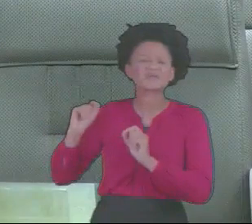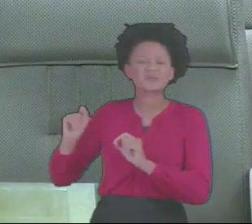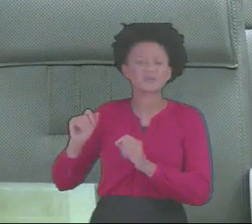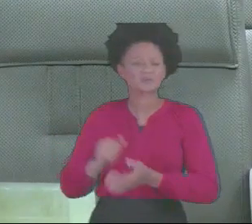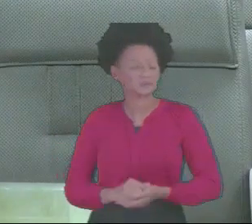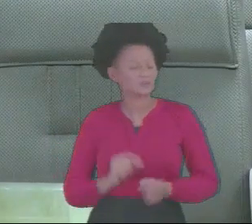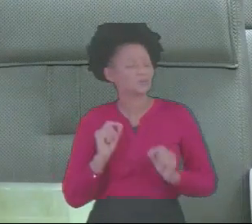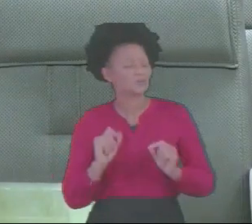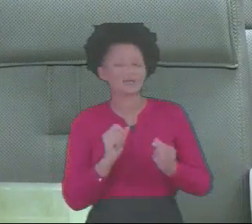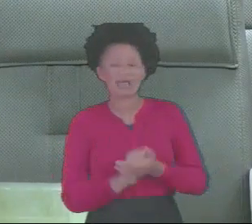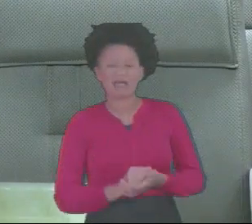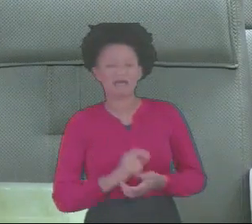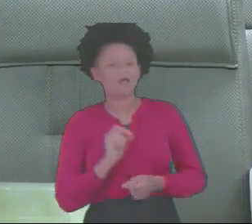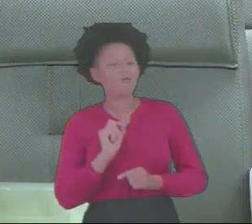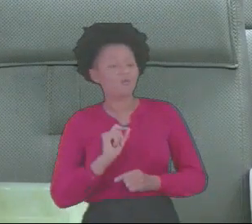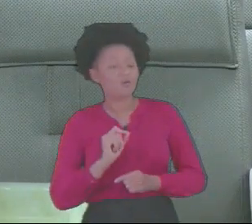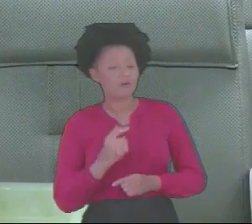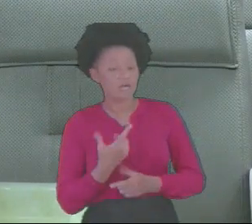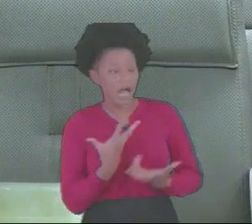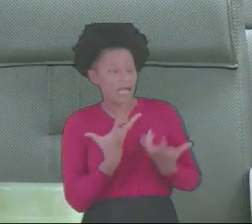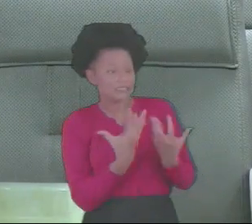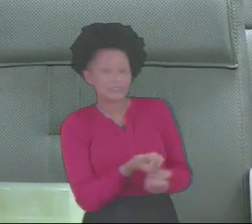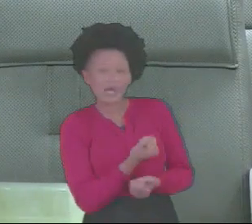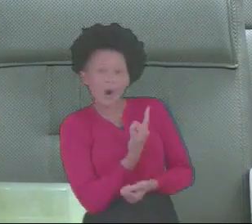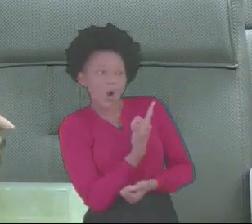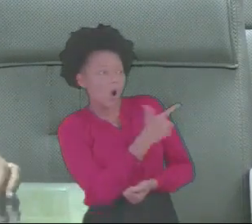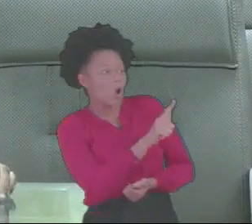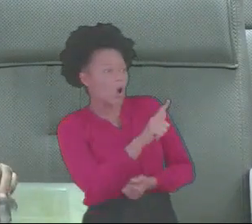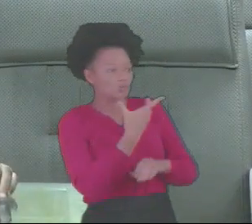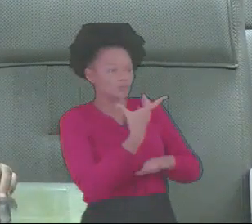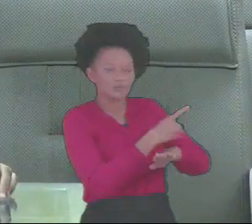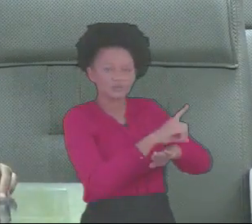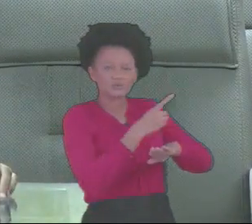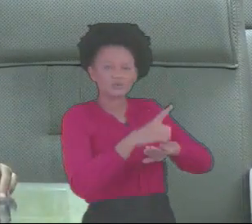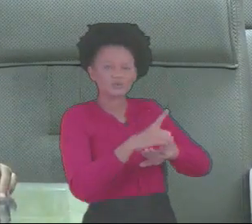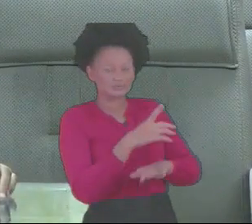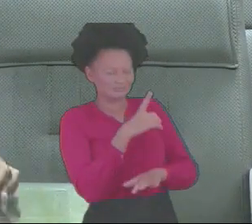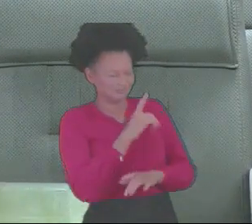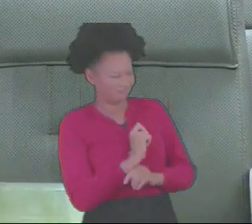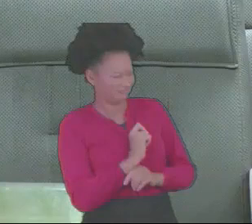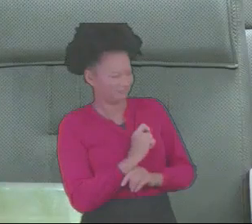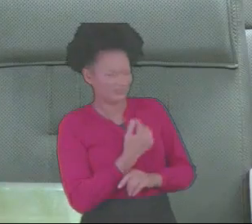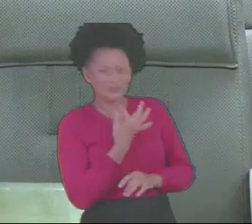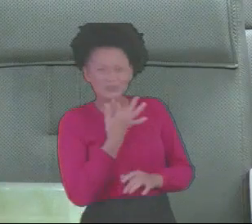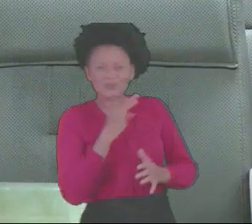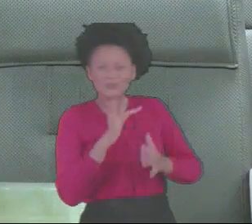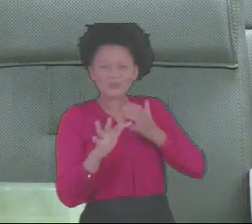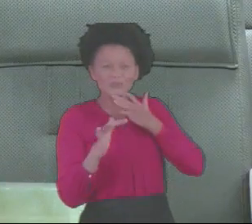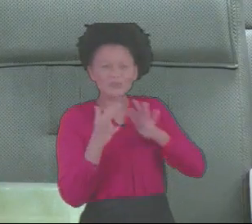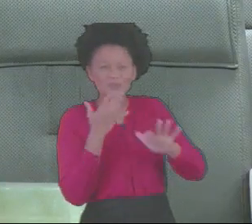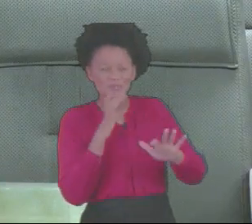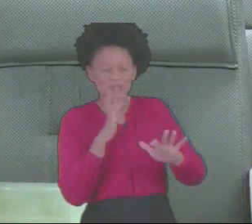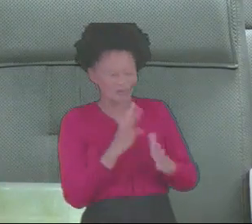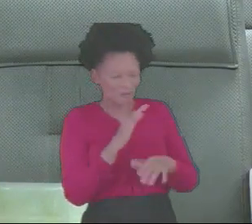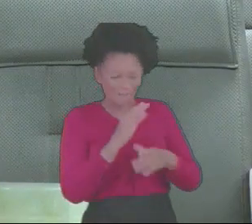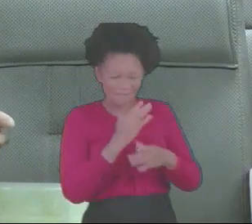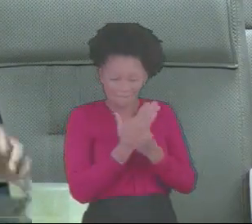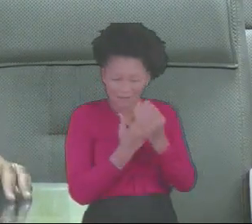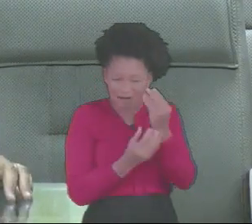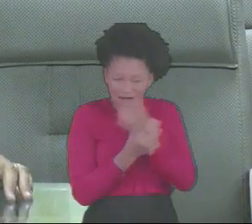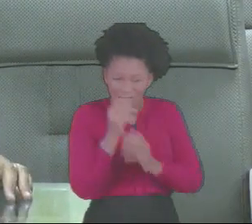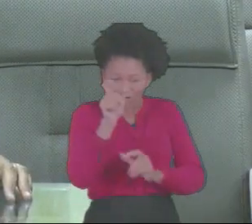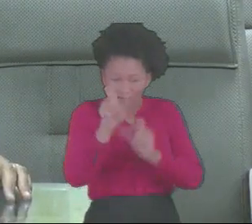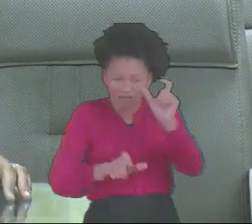prostituíram indo após outros Deuses estranhos em obras de mãos humanas